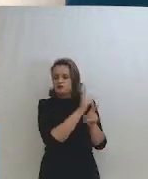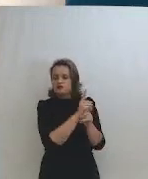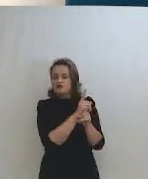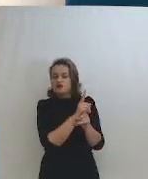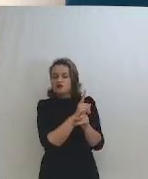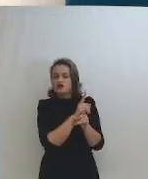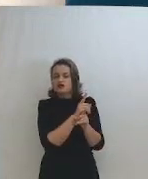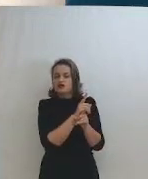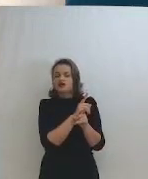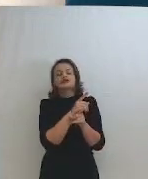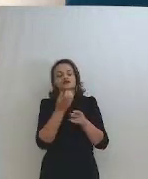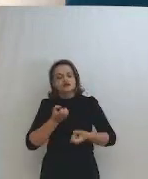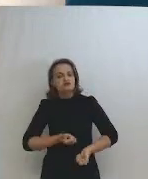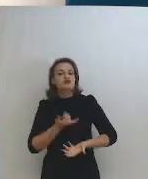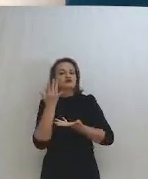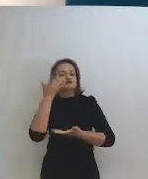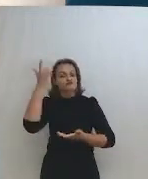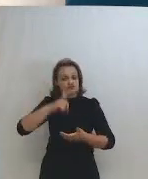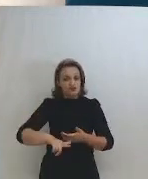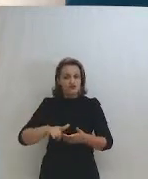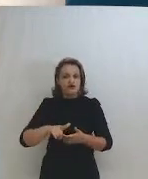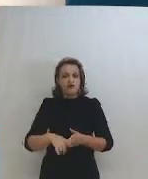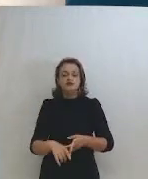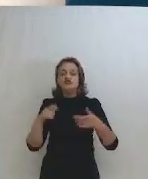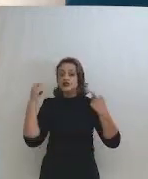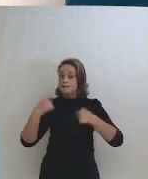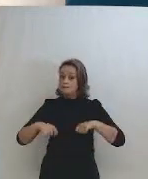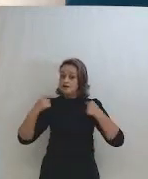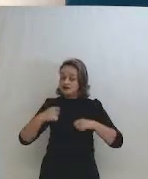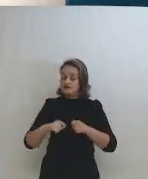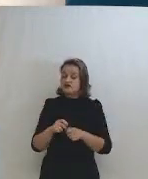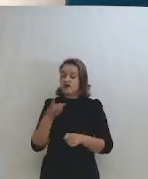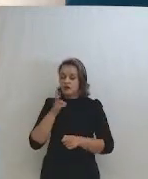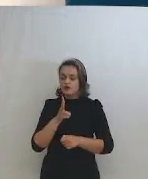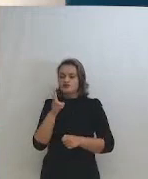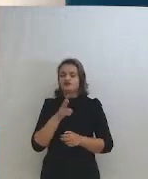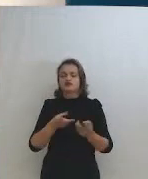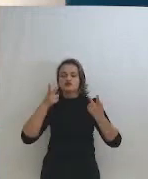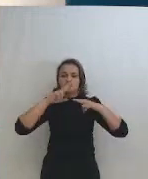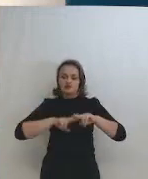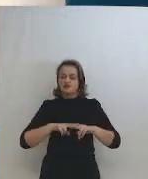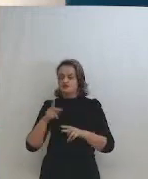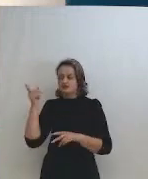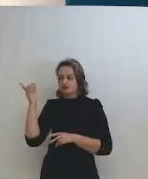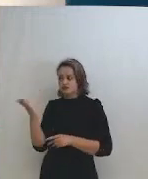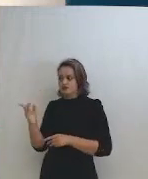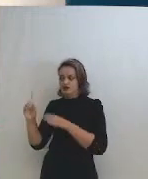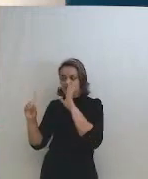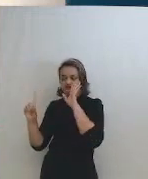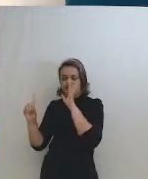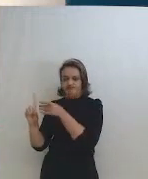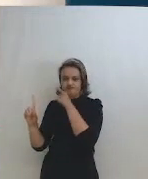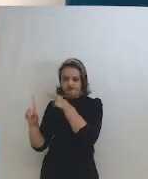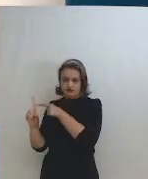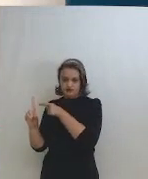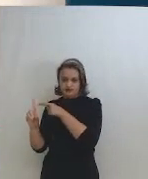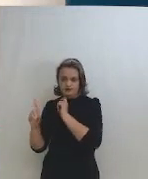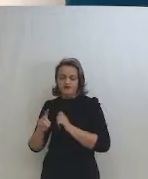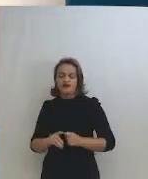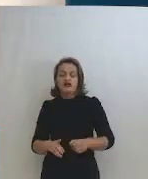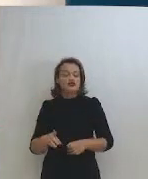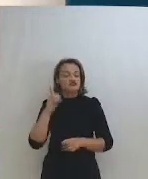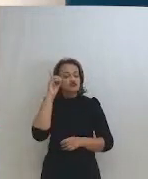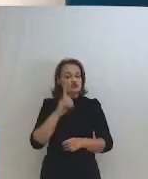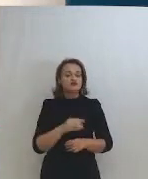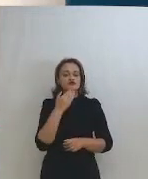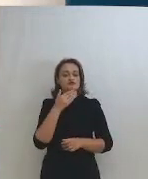manifestar acerca da necessidade da manutenção da prisão preventiva do acusado, negando-lhes o direito de recorrerem em